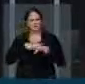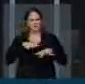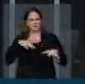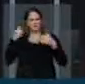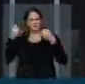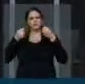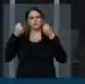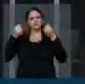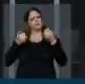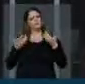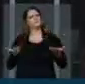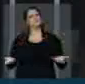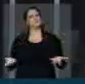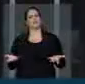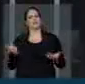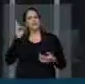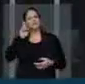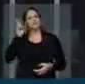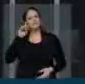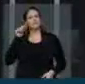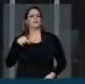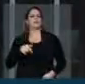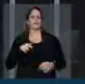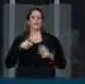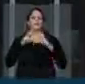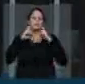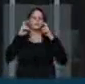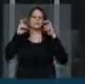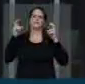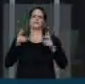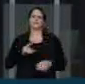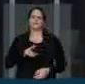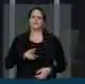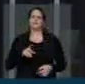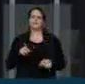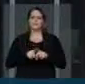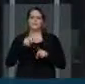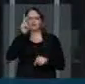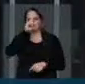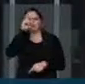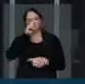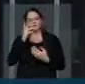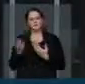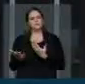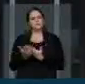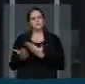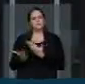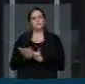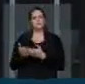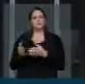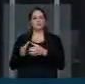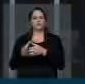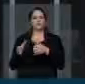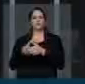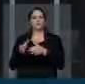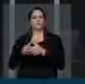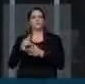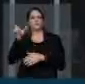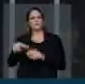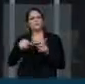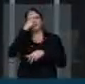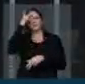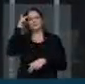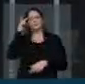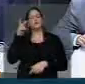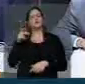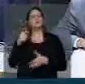dos Estudantes, à União Brasileira dos Estudantes Secundaristas. As ruas querem educação pública gratuita e de